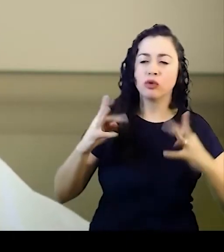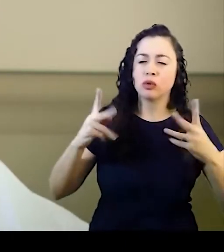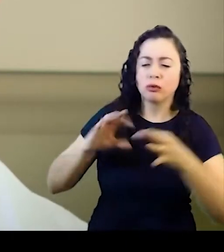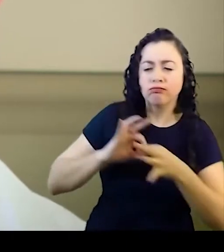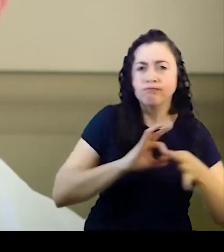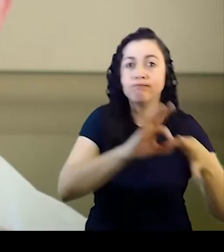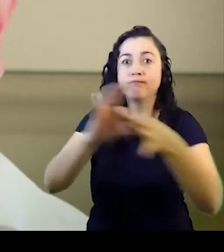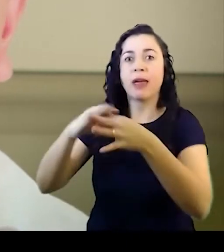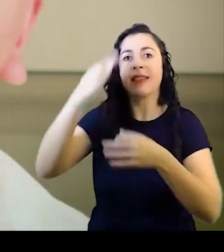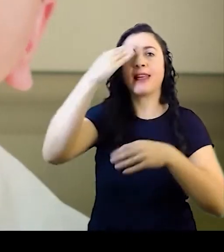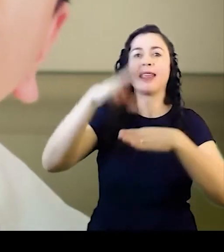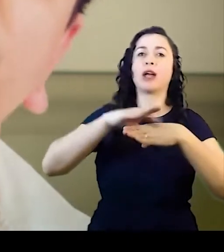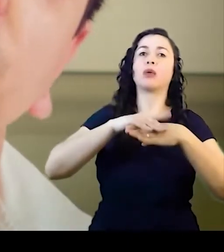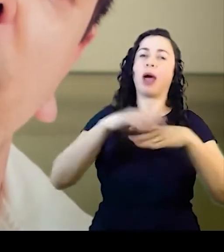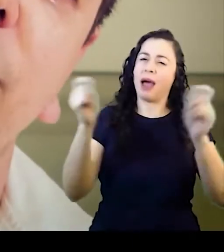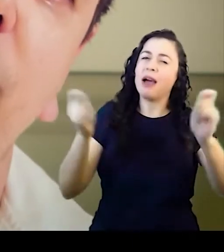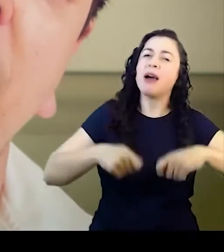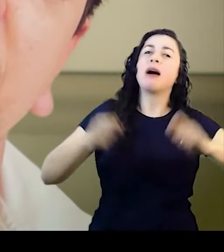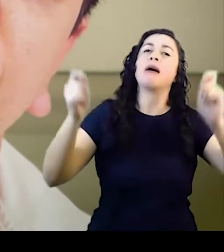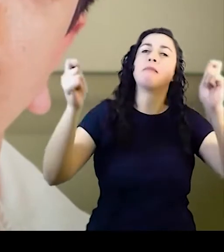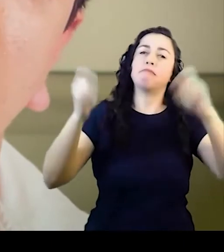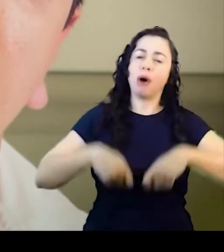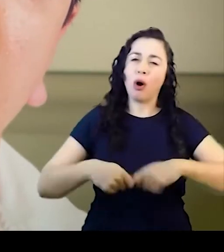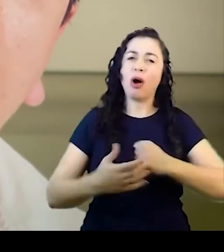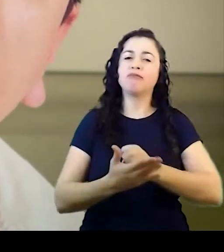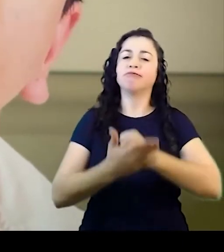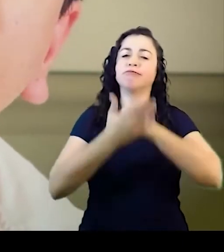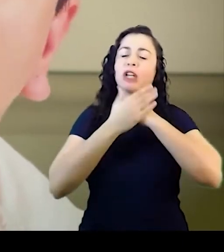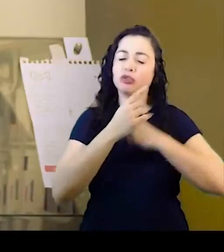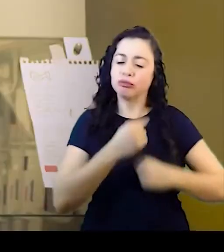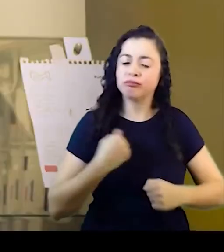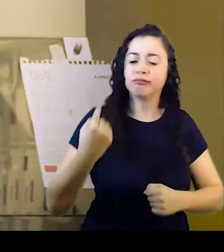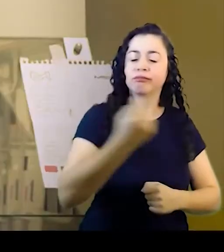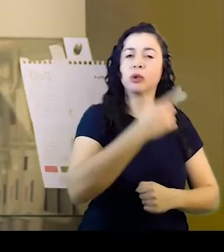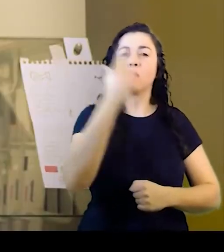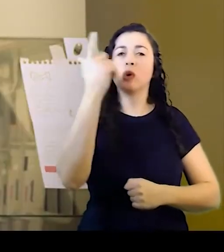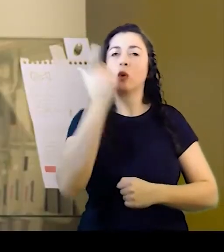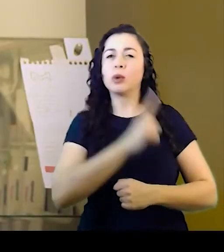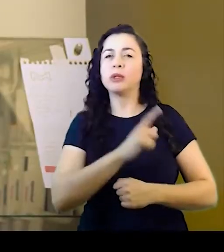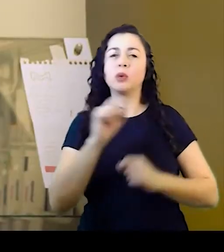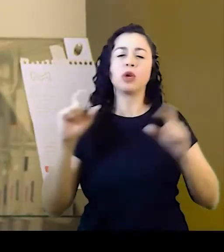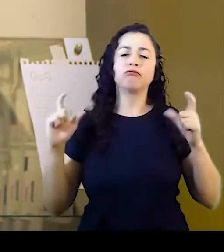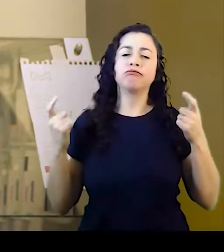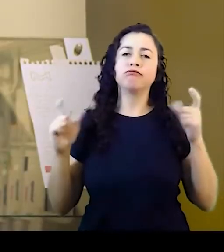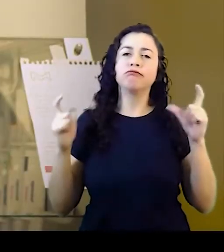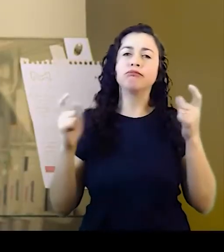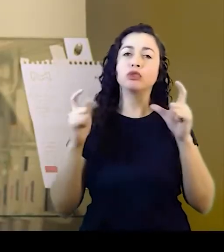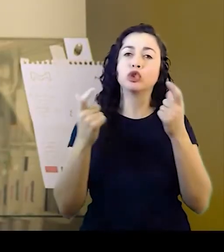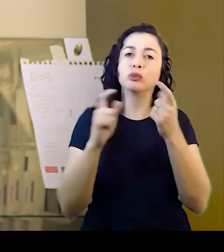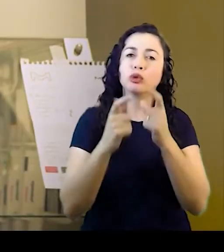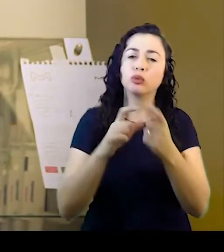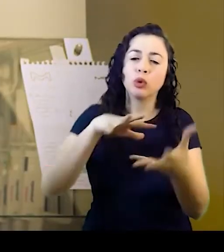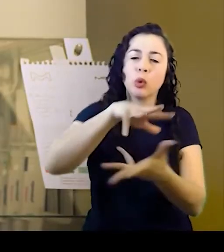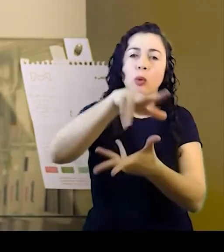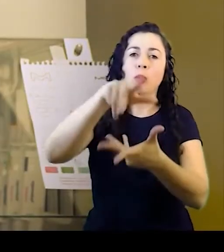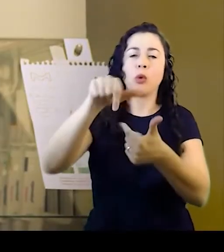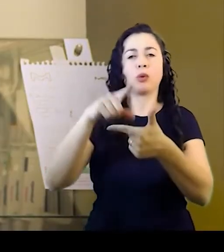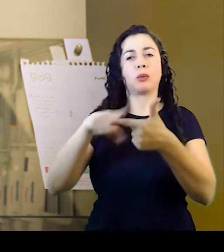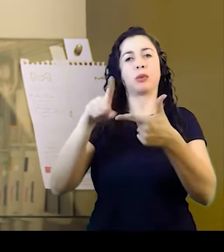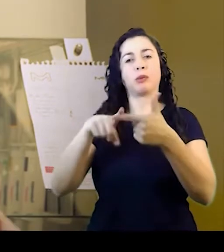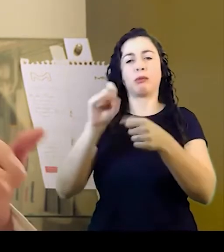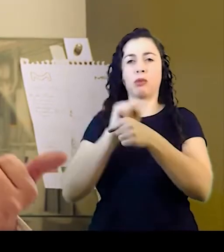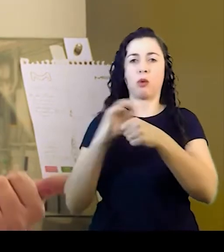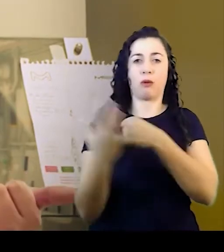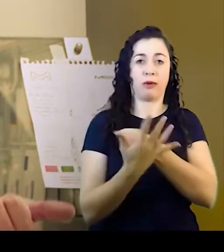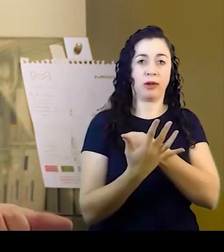essa doença pode nos levar a minimizar o impacto dessa doença no mundo inteiro, né? E aí